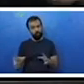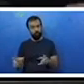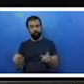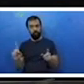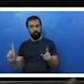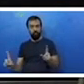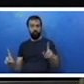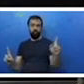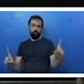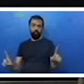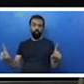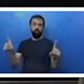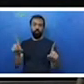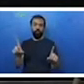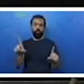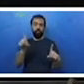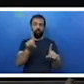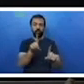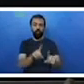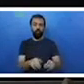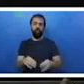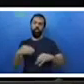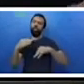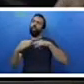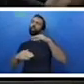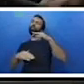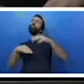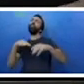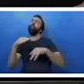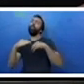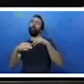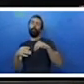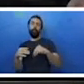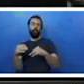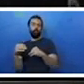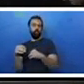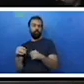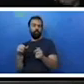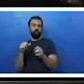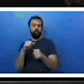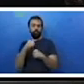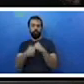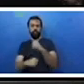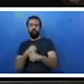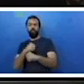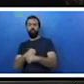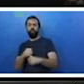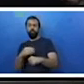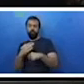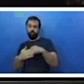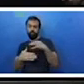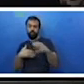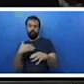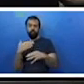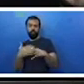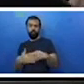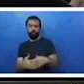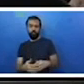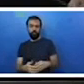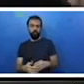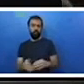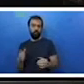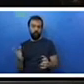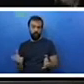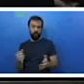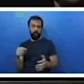outro. É uma atividade que vem crescendo muito nos últimos anos, porque o número de praticantes eles vem aumentando, principalmente no